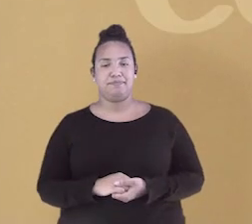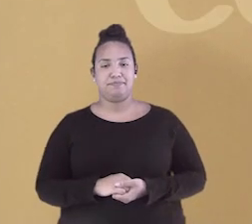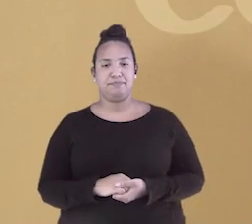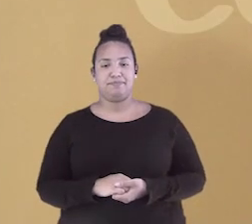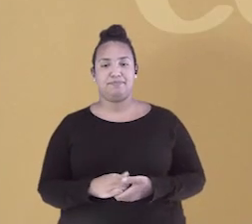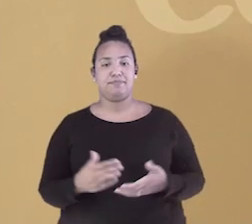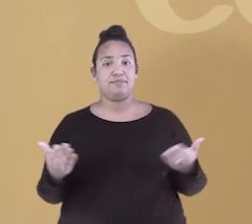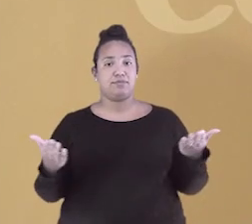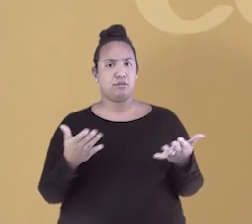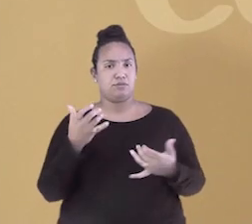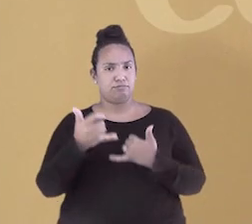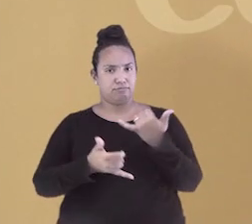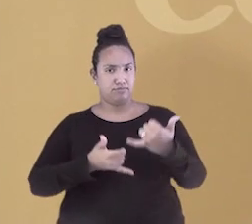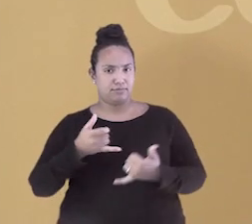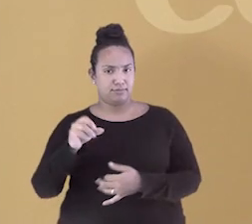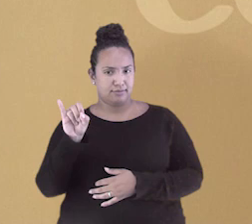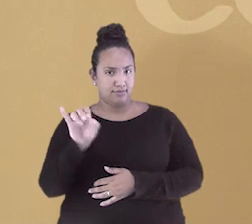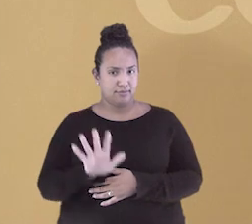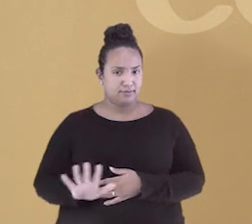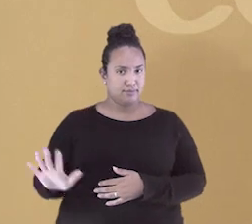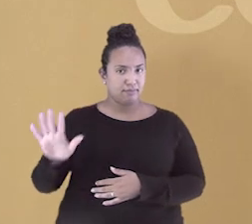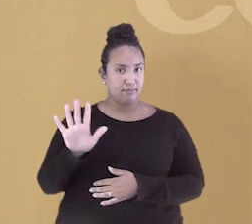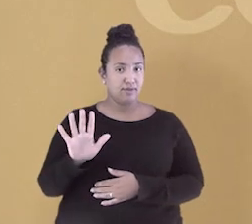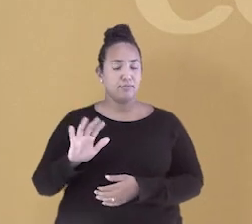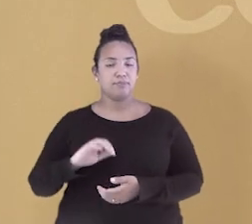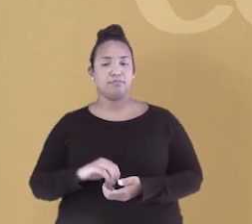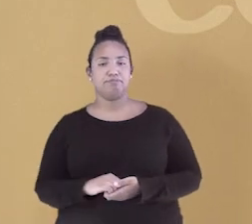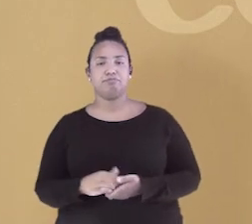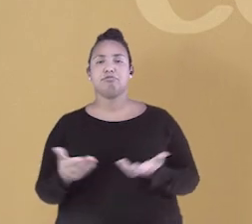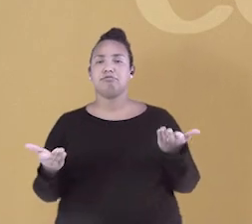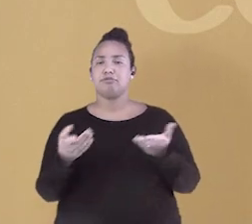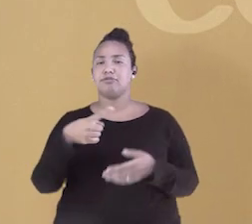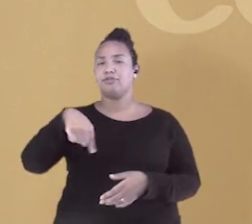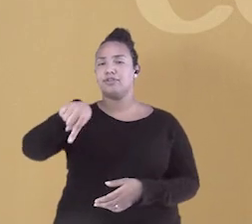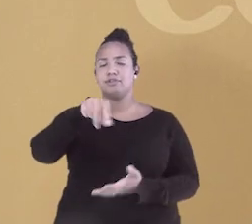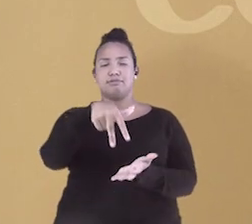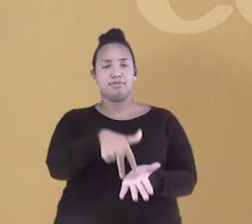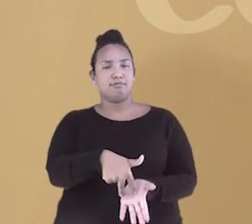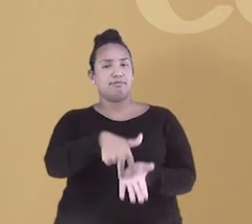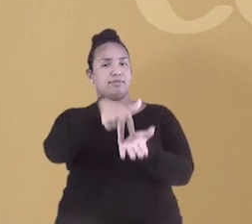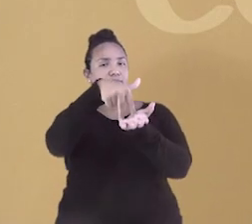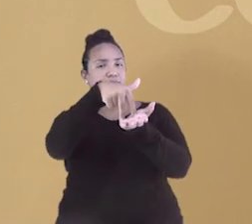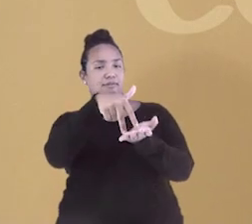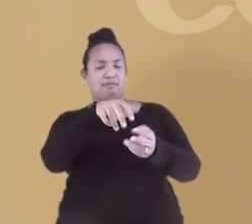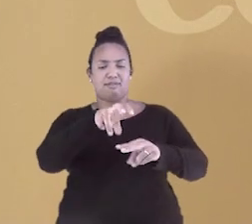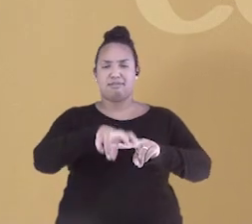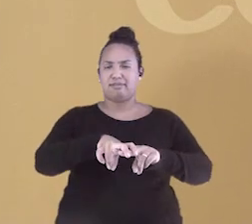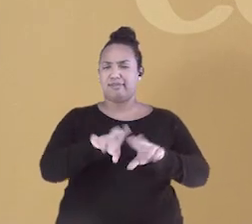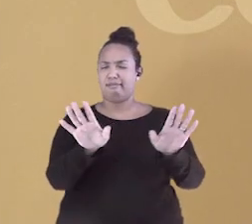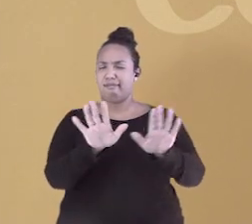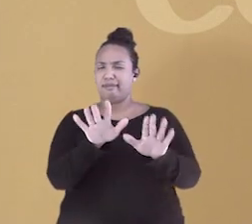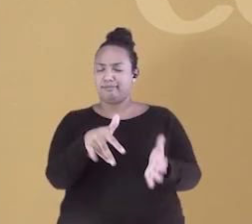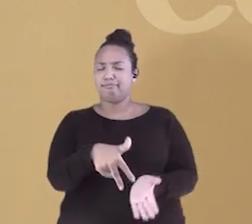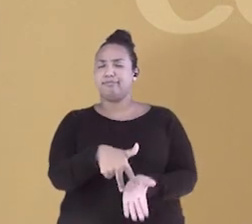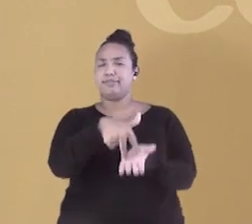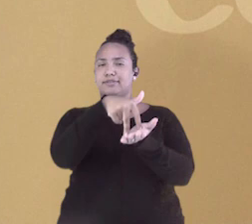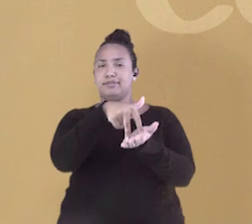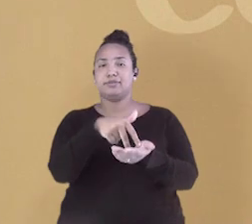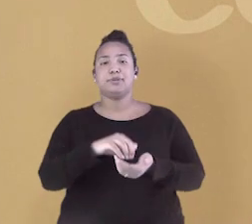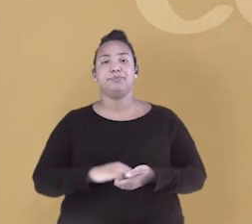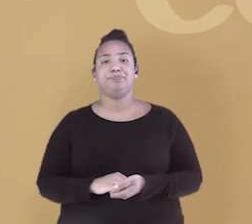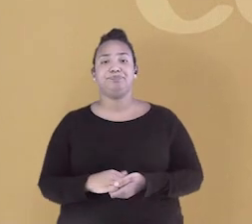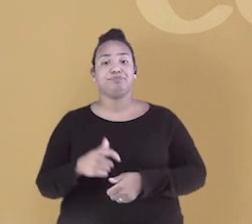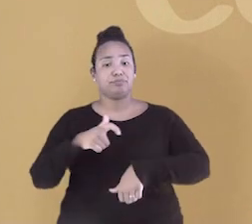um pouco com as figuras geométricas? Vamos lá, levantar um pouco do sofá ou da cadeira? Vai ser assim, vou te dar